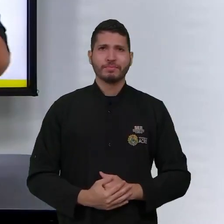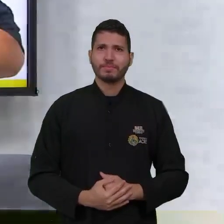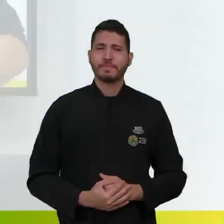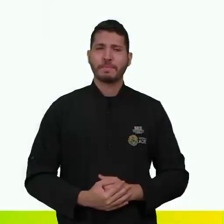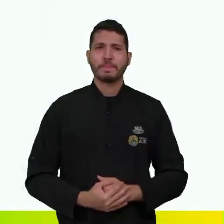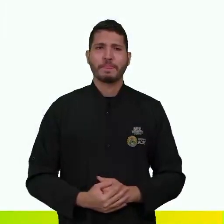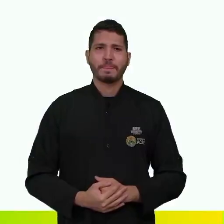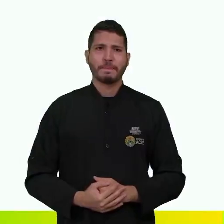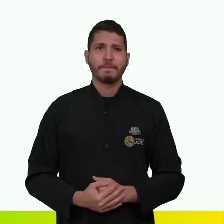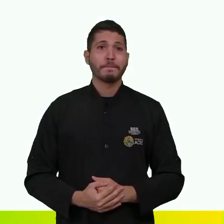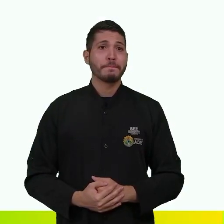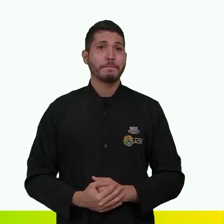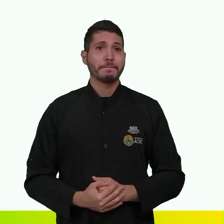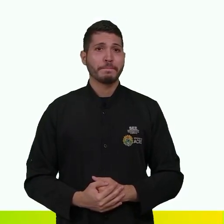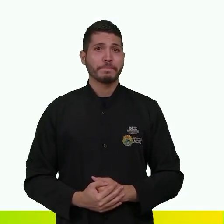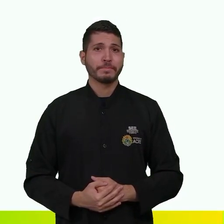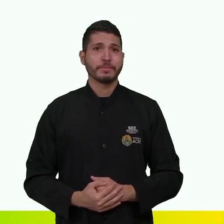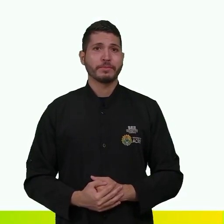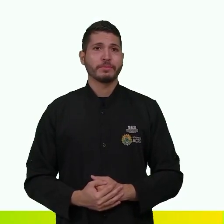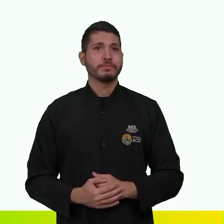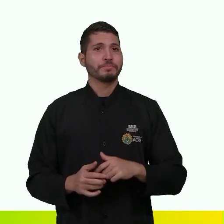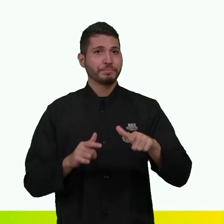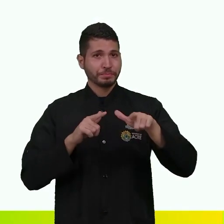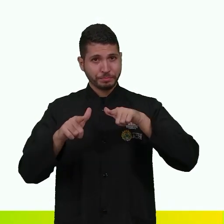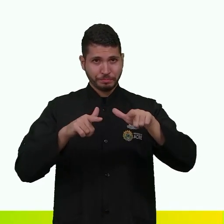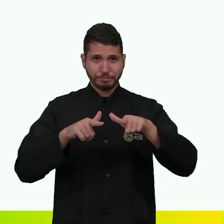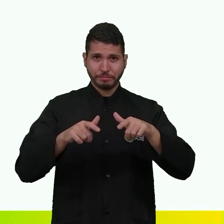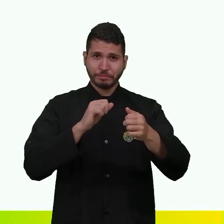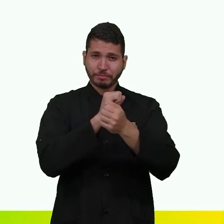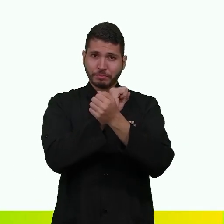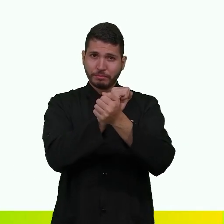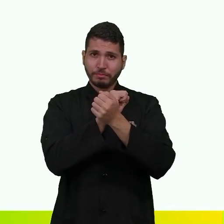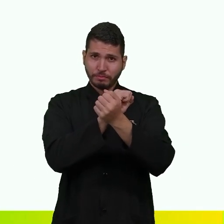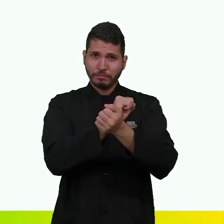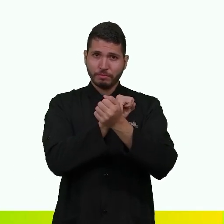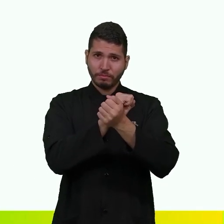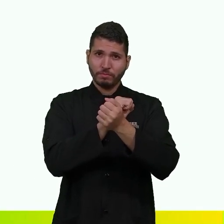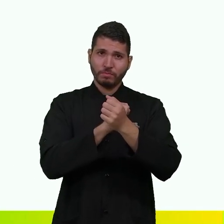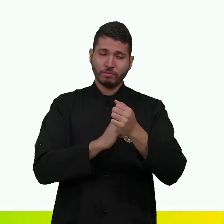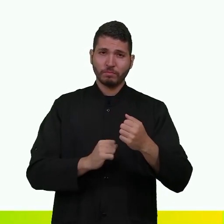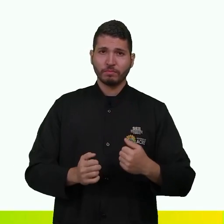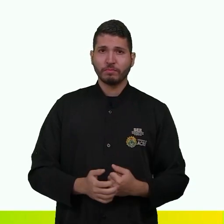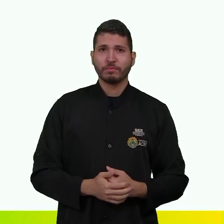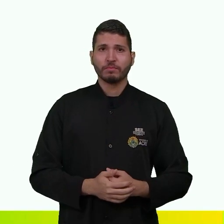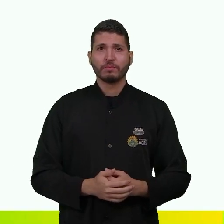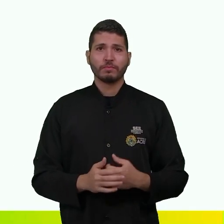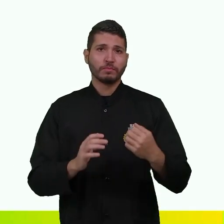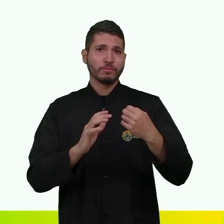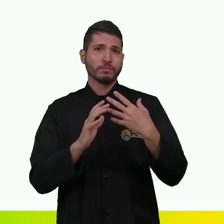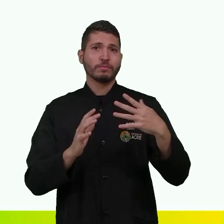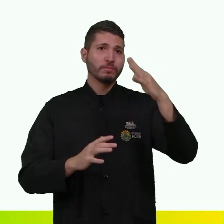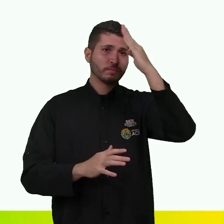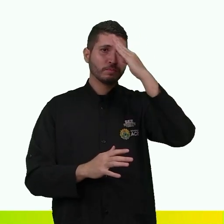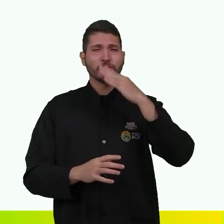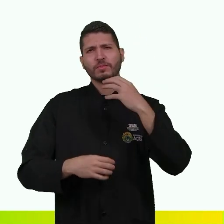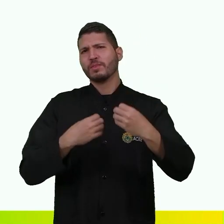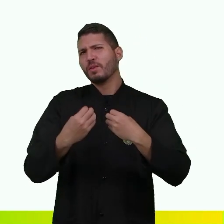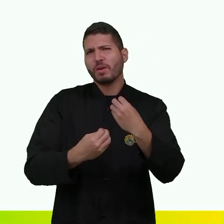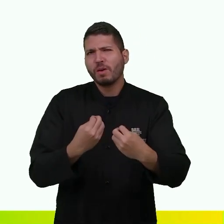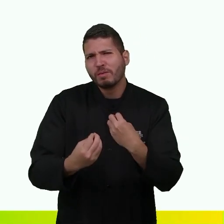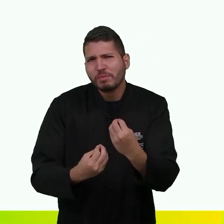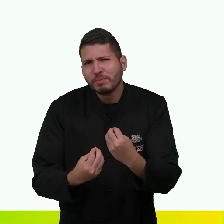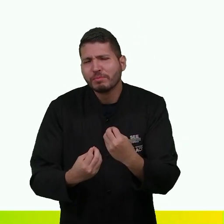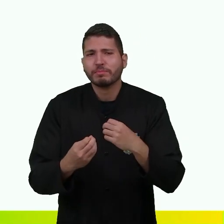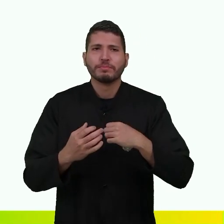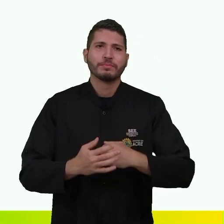Como então o trabalho escravo se manifesta no Brasil? Das seguintes maneiras, meus alunos. Observa, através da